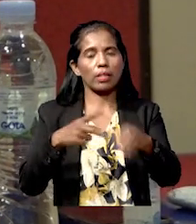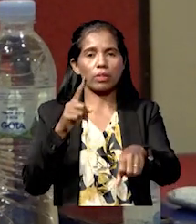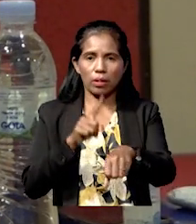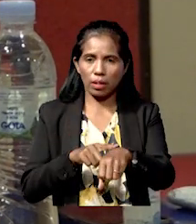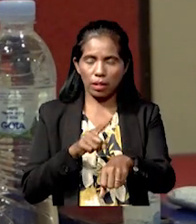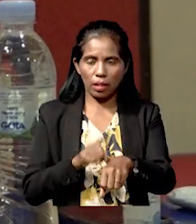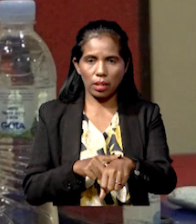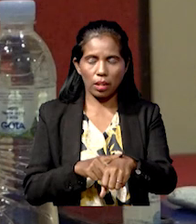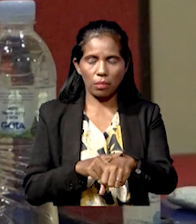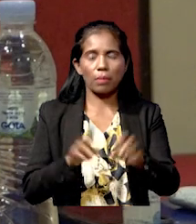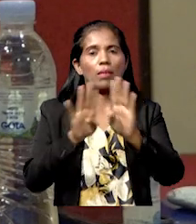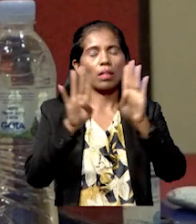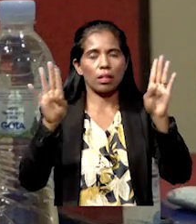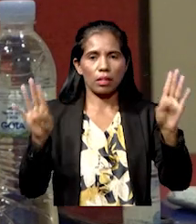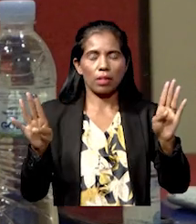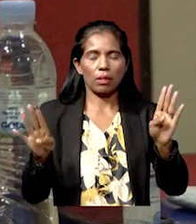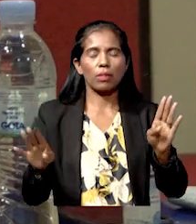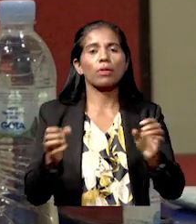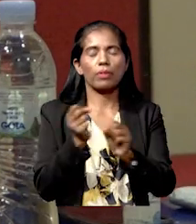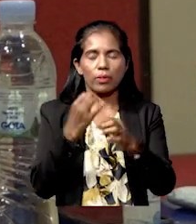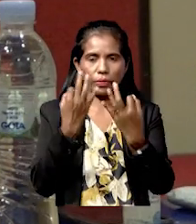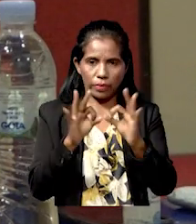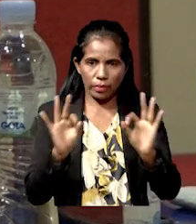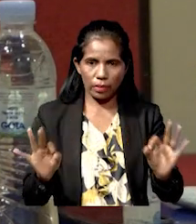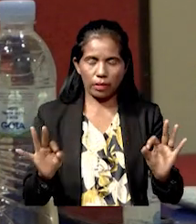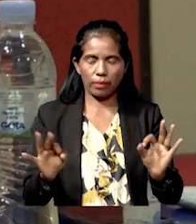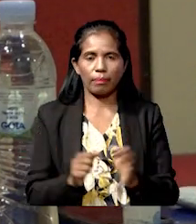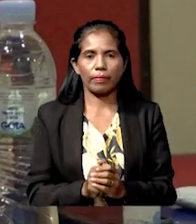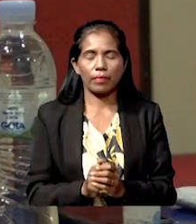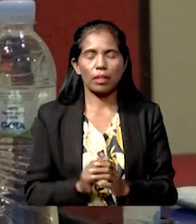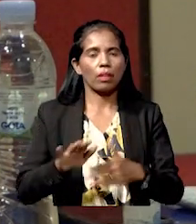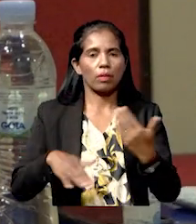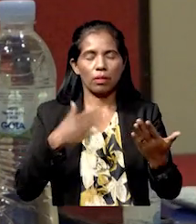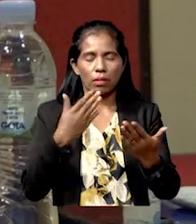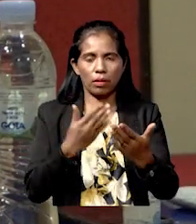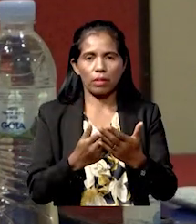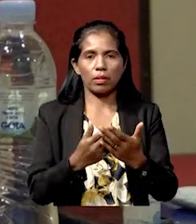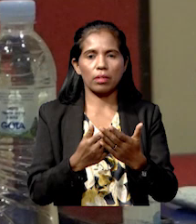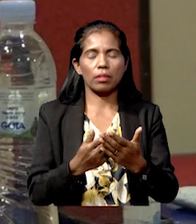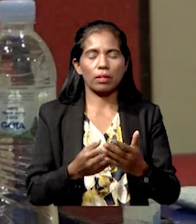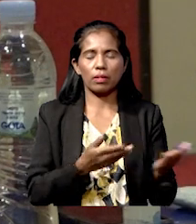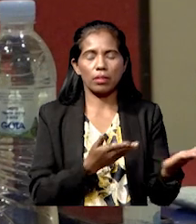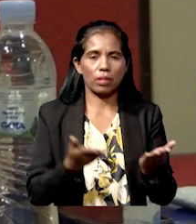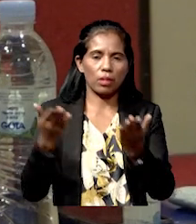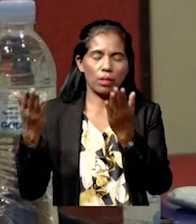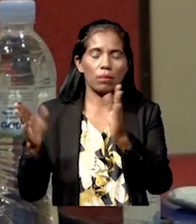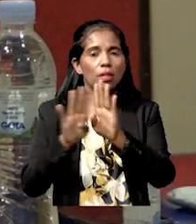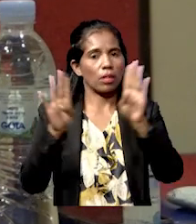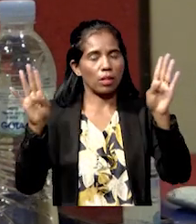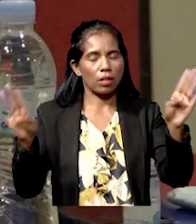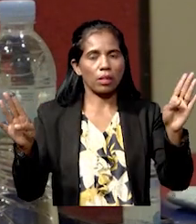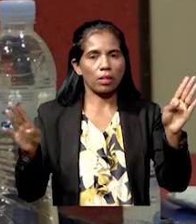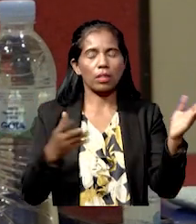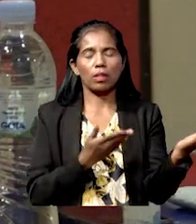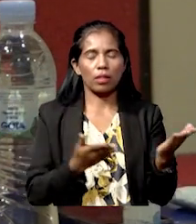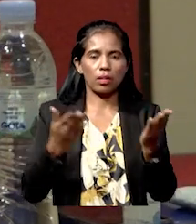cumpriram os horários de abertura e de encerramento. Do mesmo modo, constatou que foram cumpridos os procedimentos de abertura,